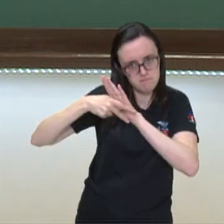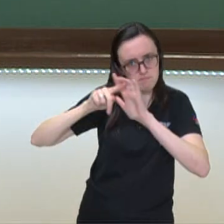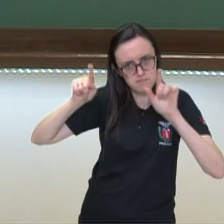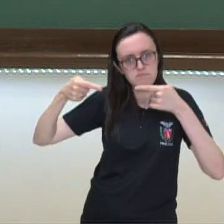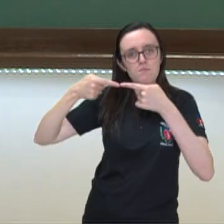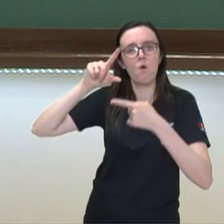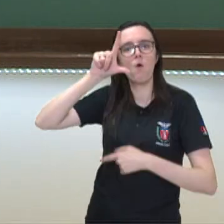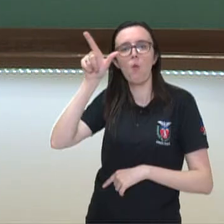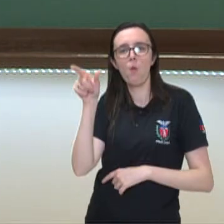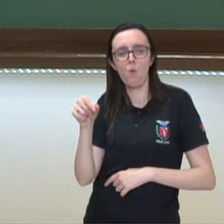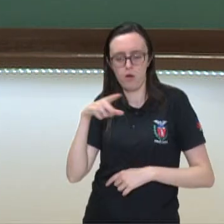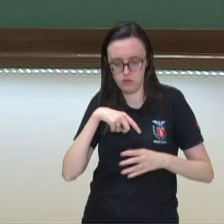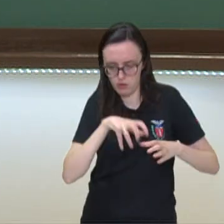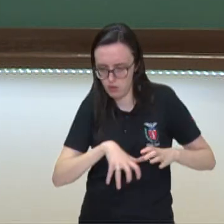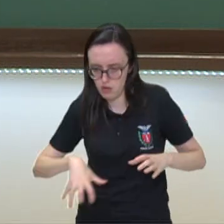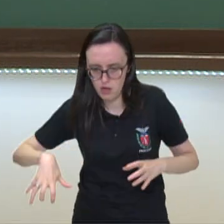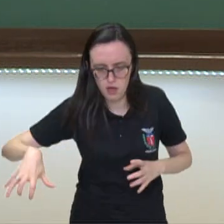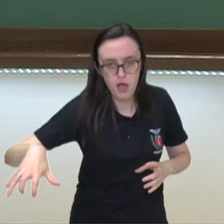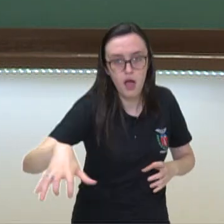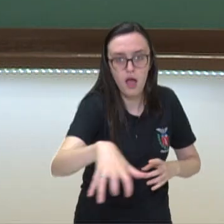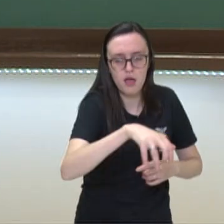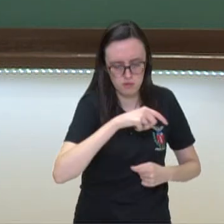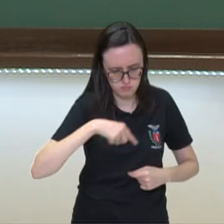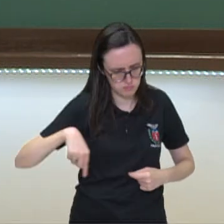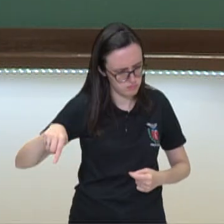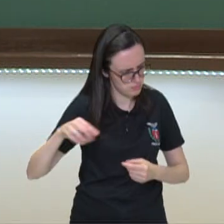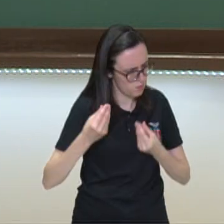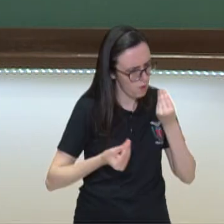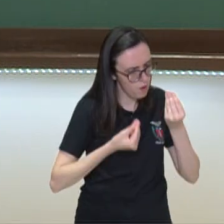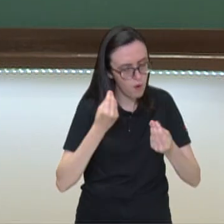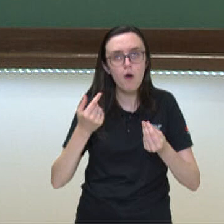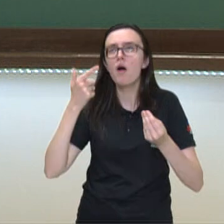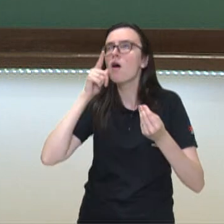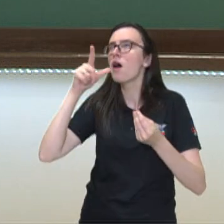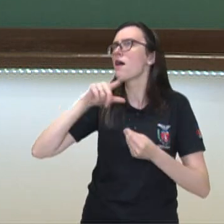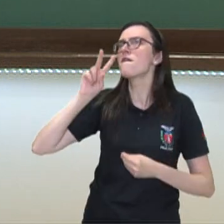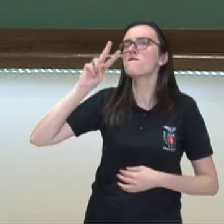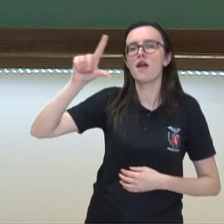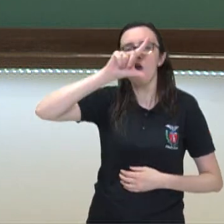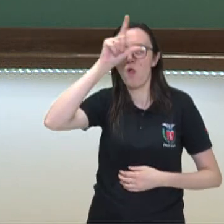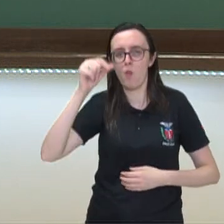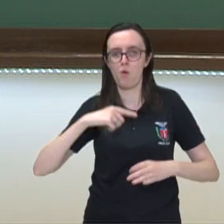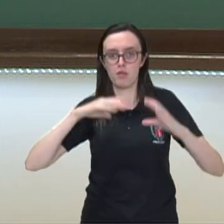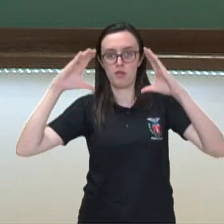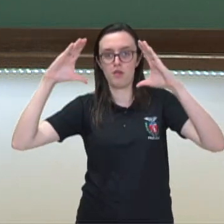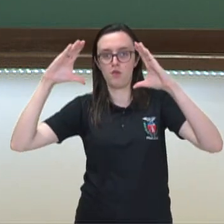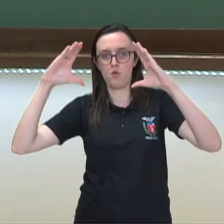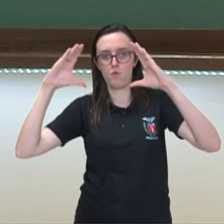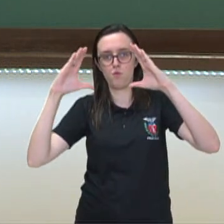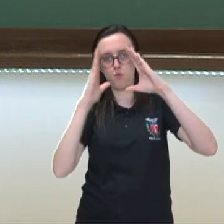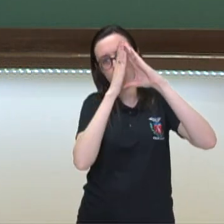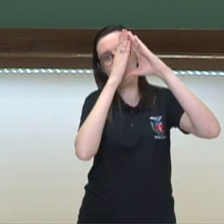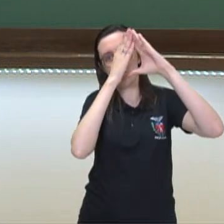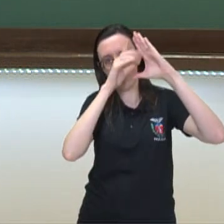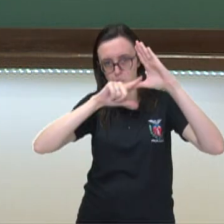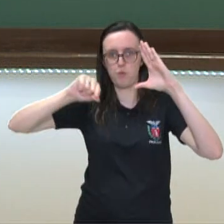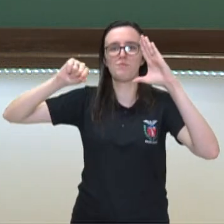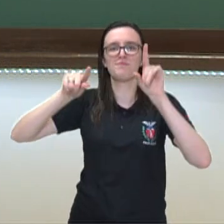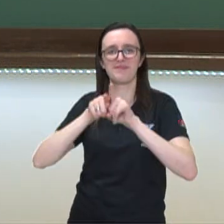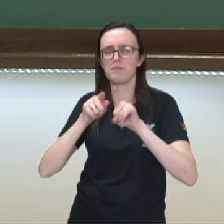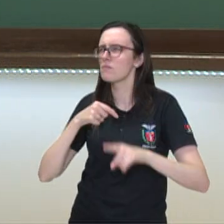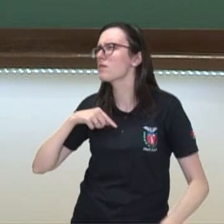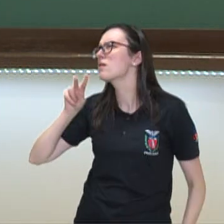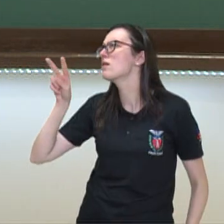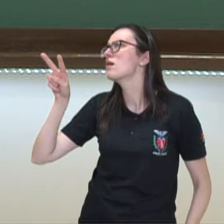feito com poços, buracos no chão, que ajuda a acompanhar as fases da Lua. Interessantíssimo, não é? Ou